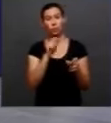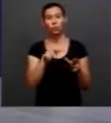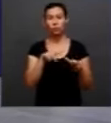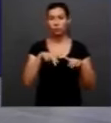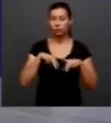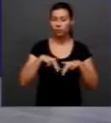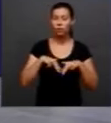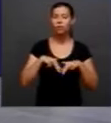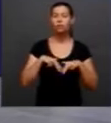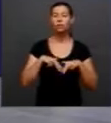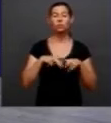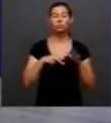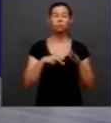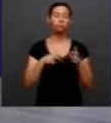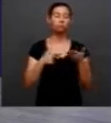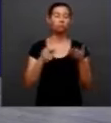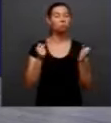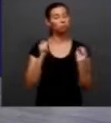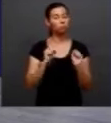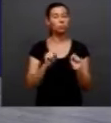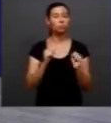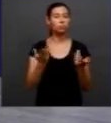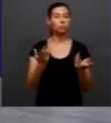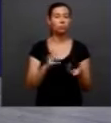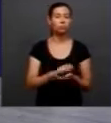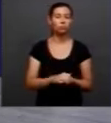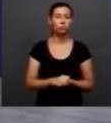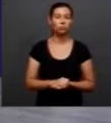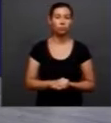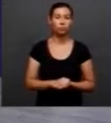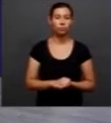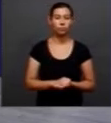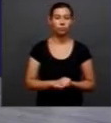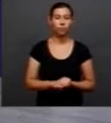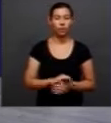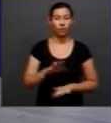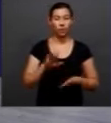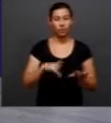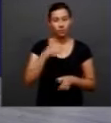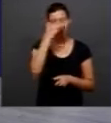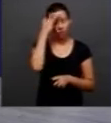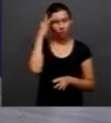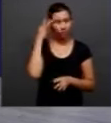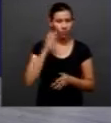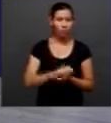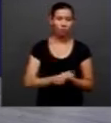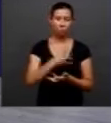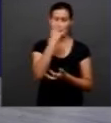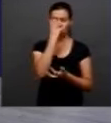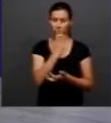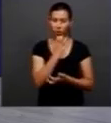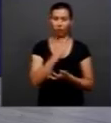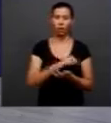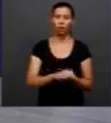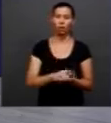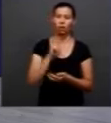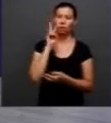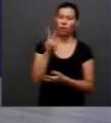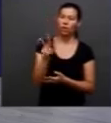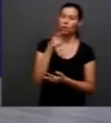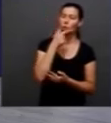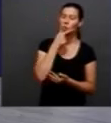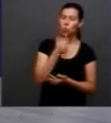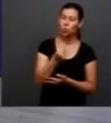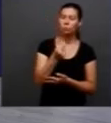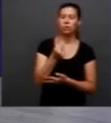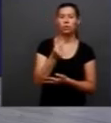Wagner, o pessoal mais conservador às vezes fica horrorizado de ver um casal, dois rapazes se beijando no